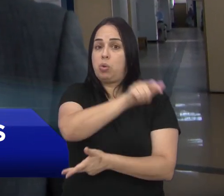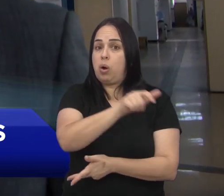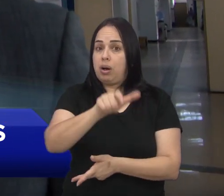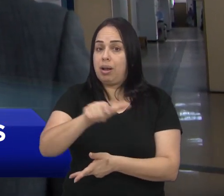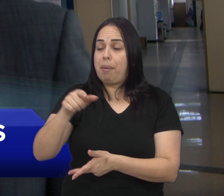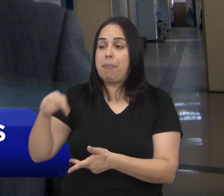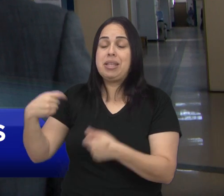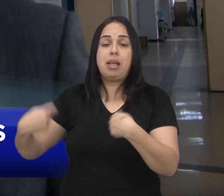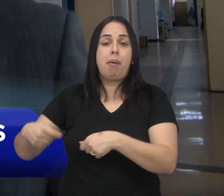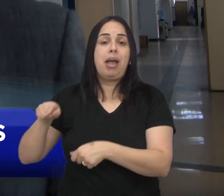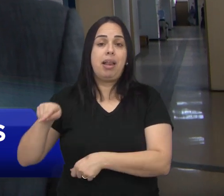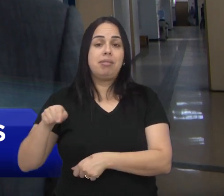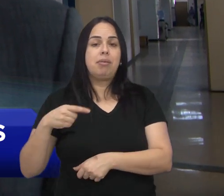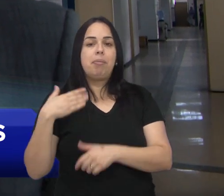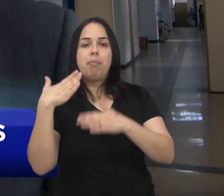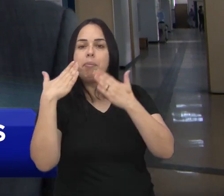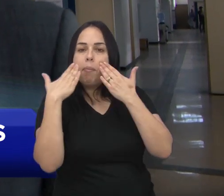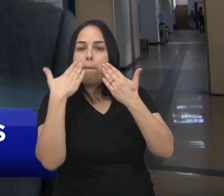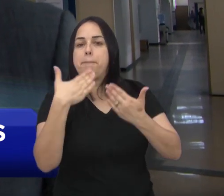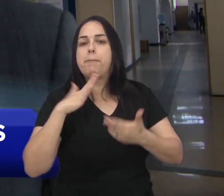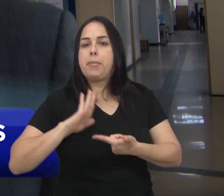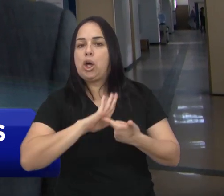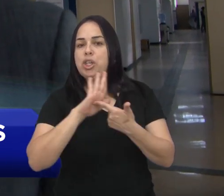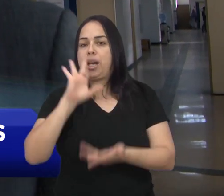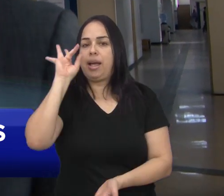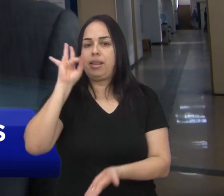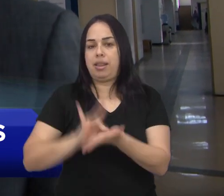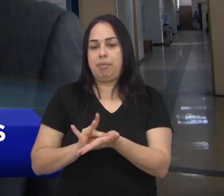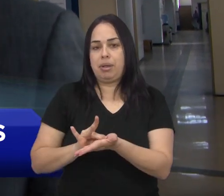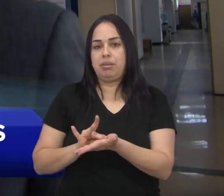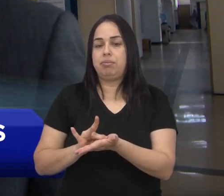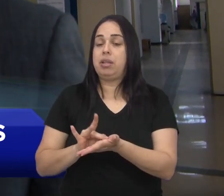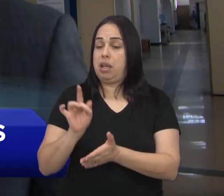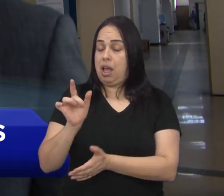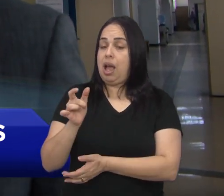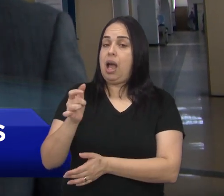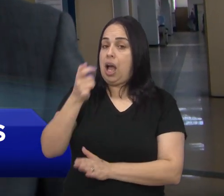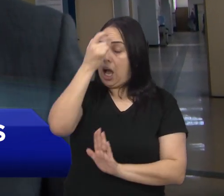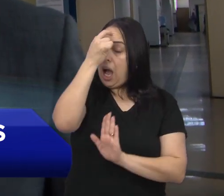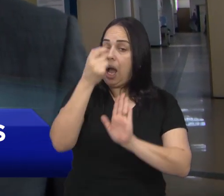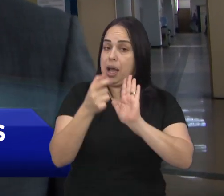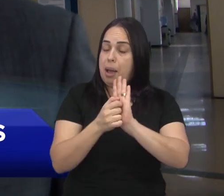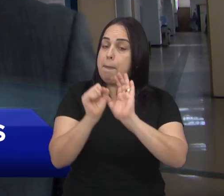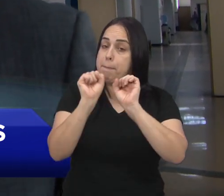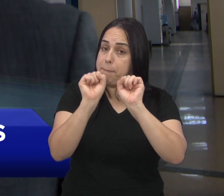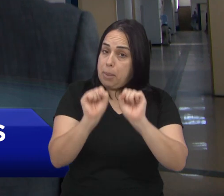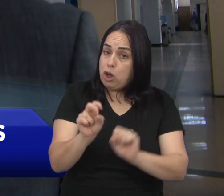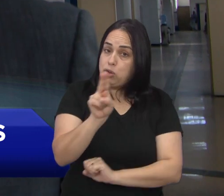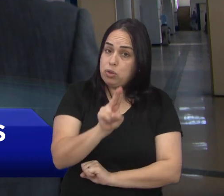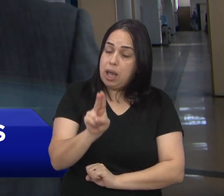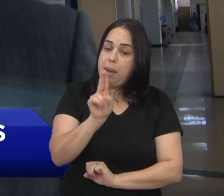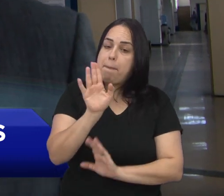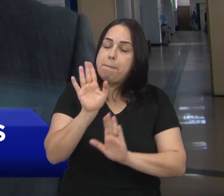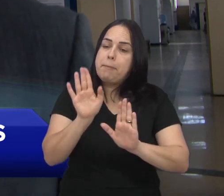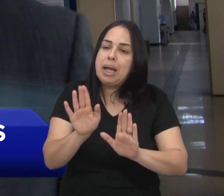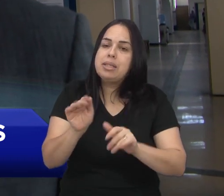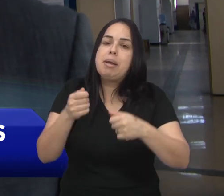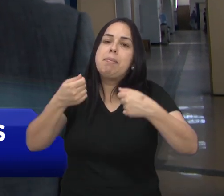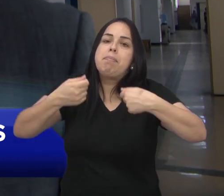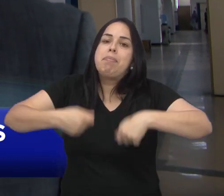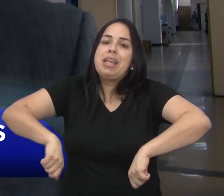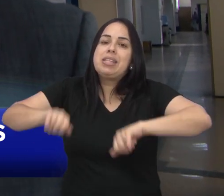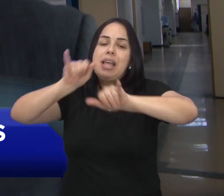que precisa ser feito ao eleitor precisa ser com a máxima transparência possível. A inteligência artificial ela é